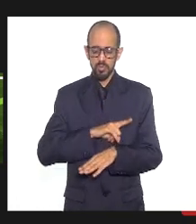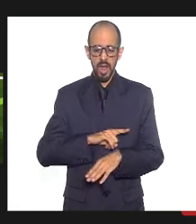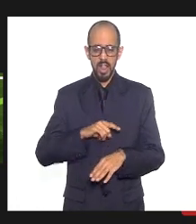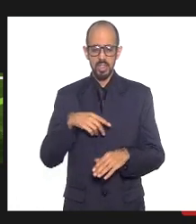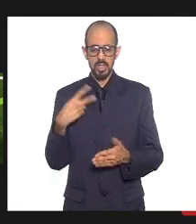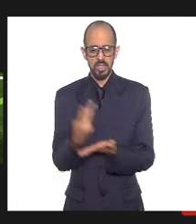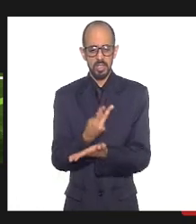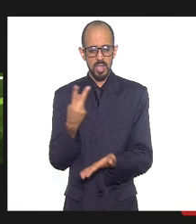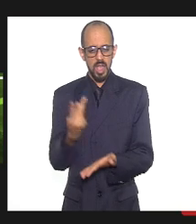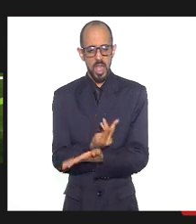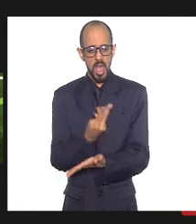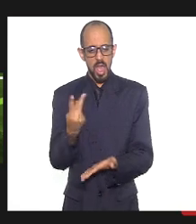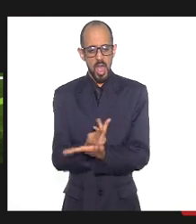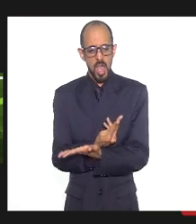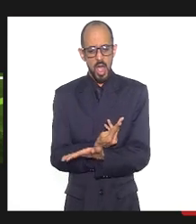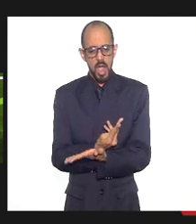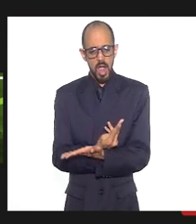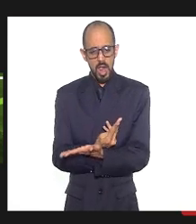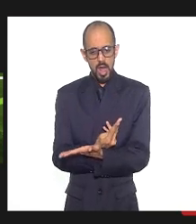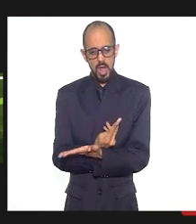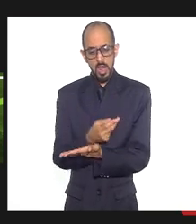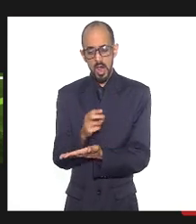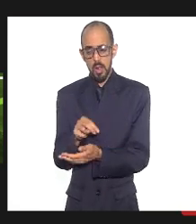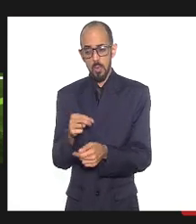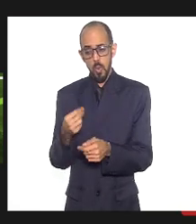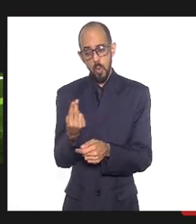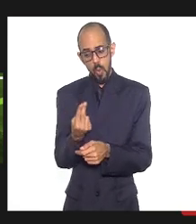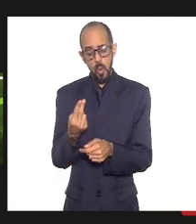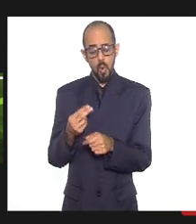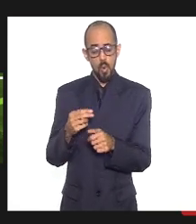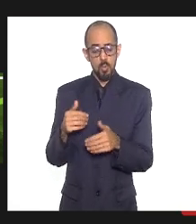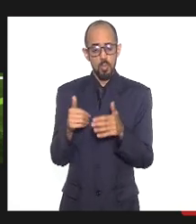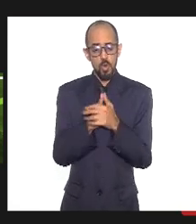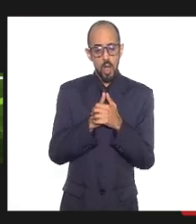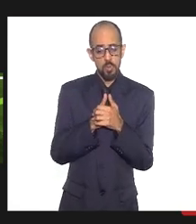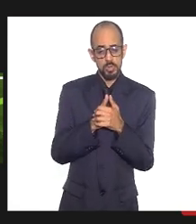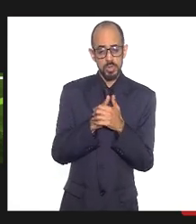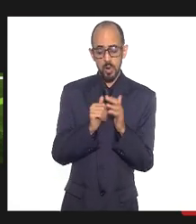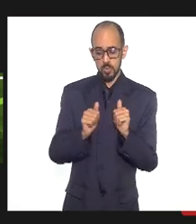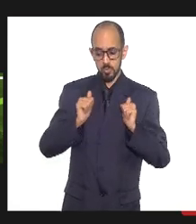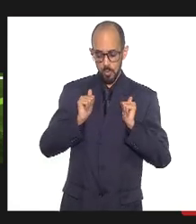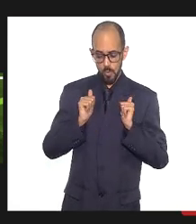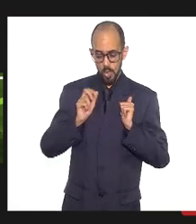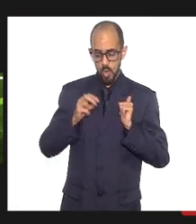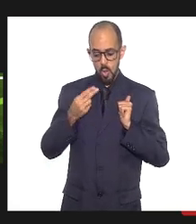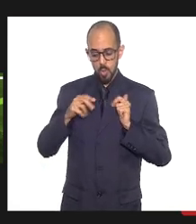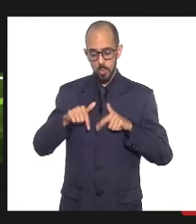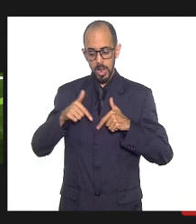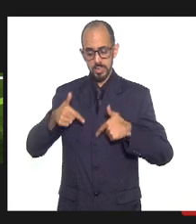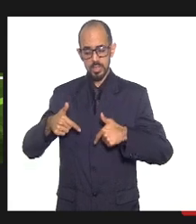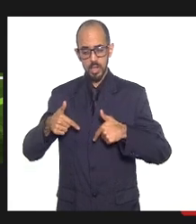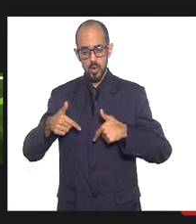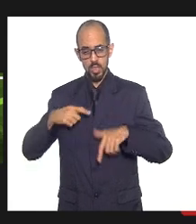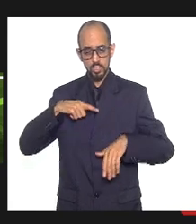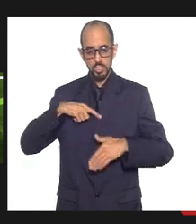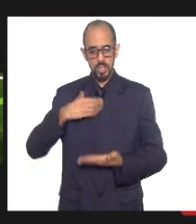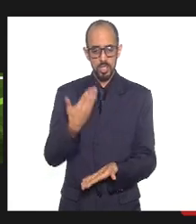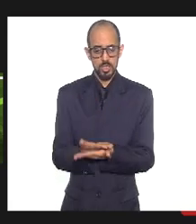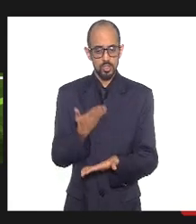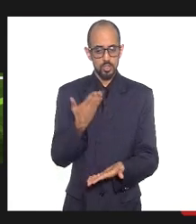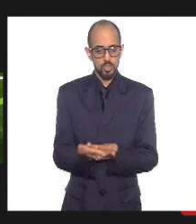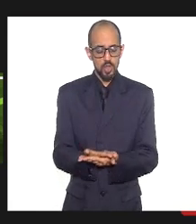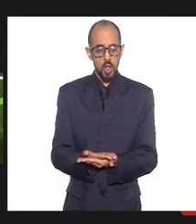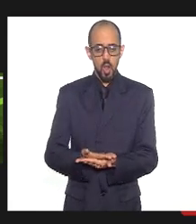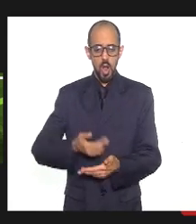nossos territórios, ou pela omissão ou por ação, e nós temos nos nossos territórios escolas racistas que não consideram a nossa história,